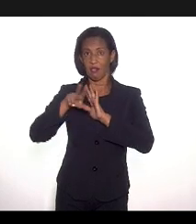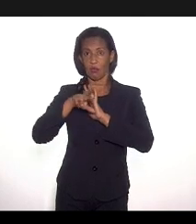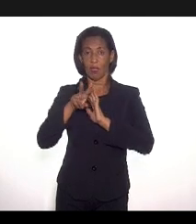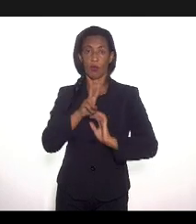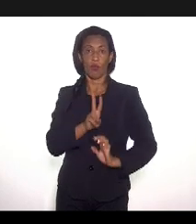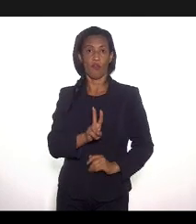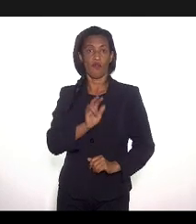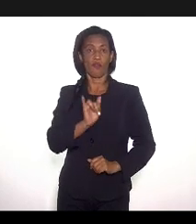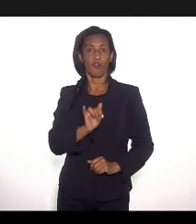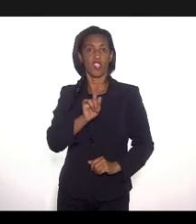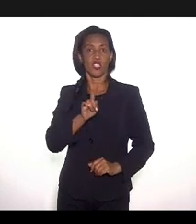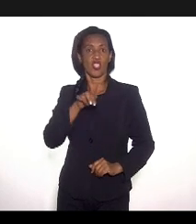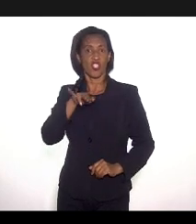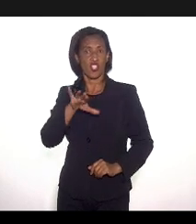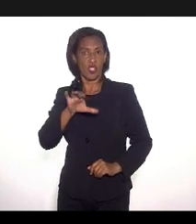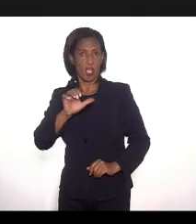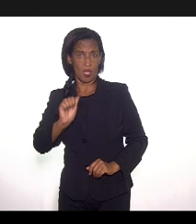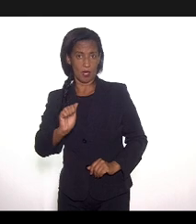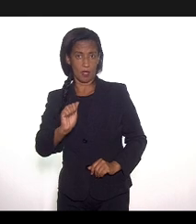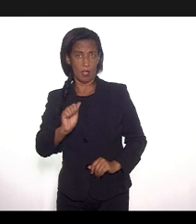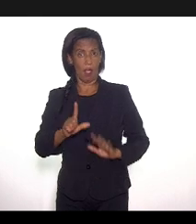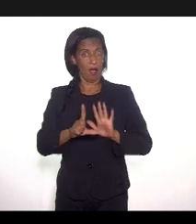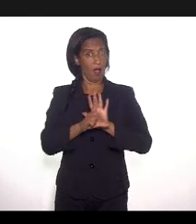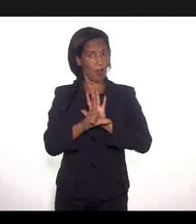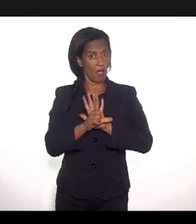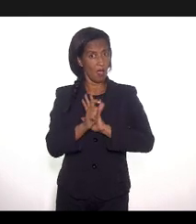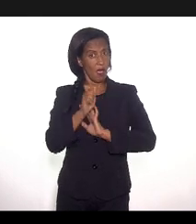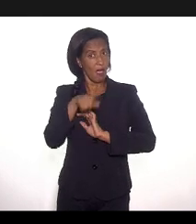vigência. A lei está em vigor, mas quem